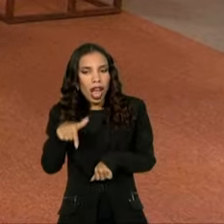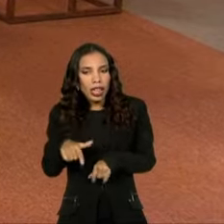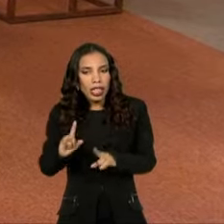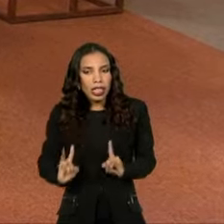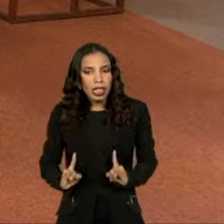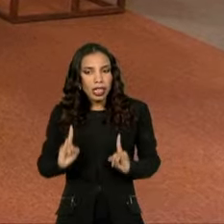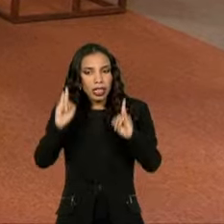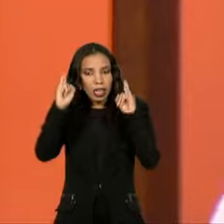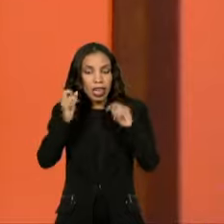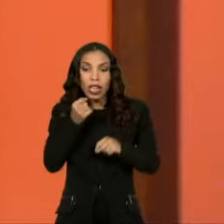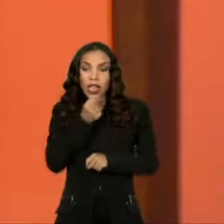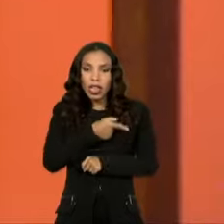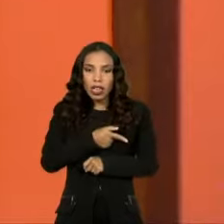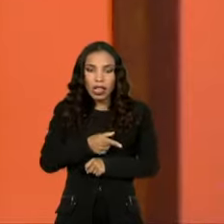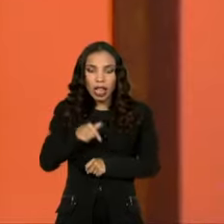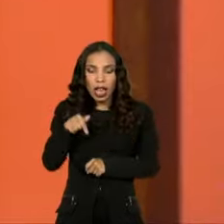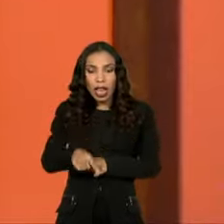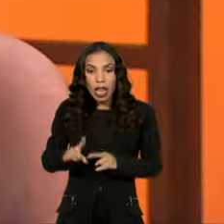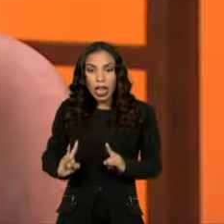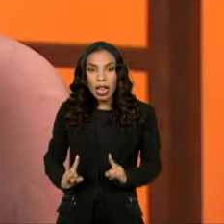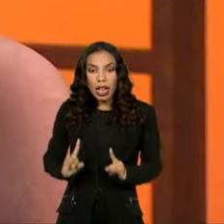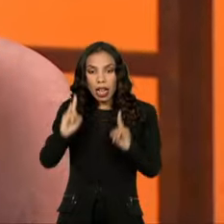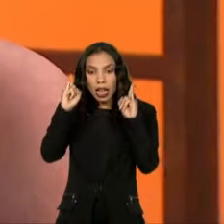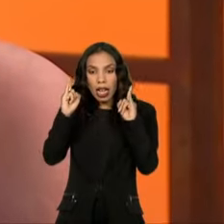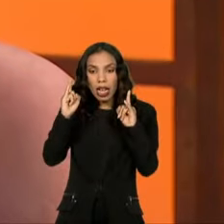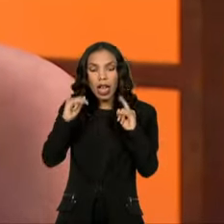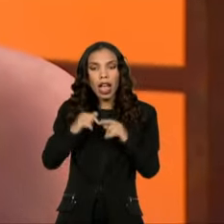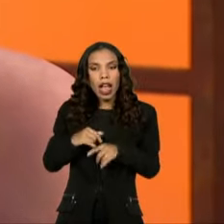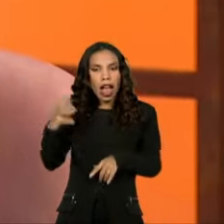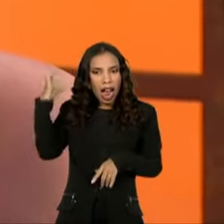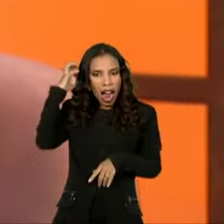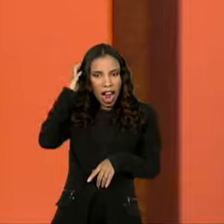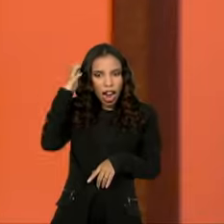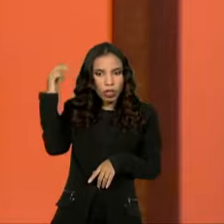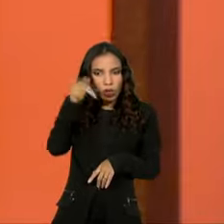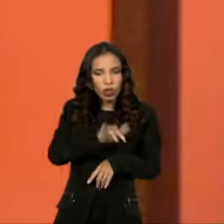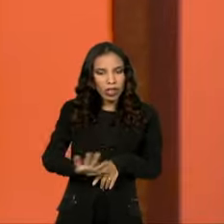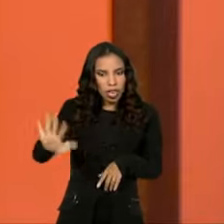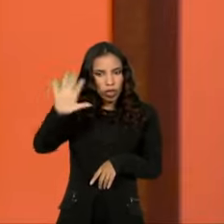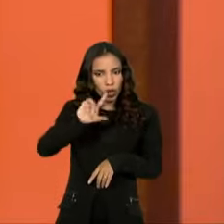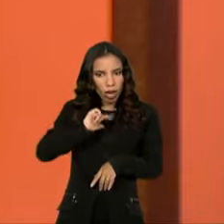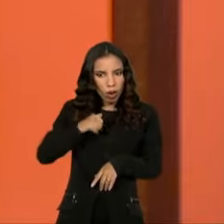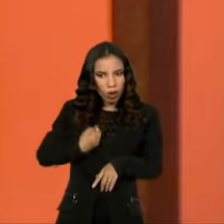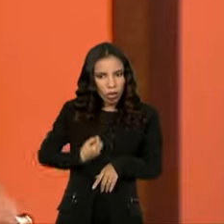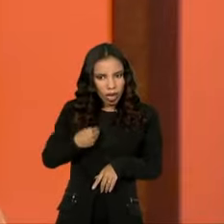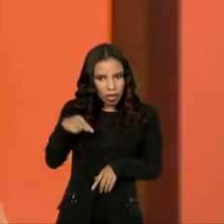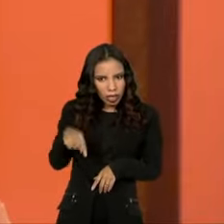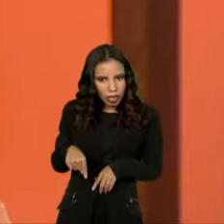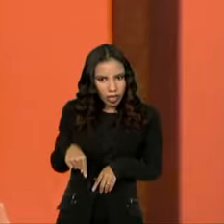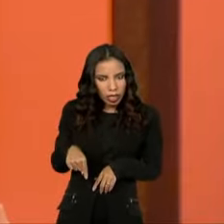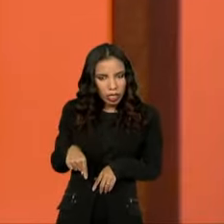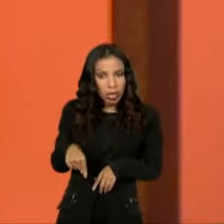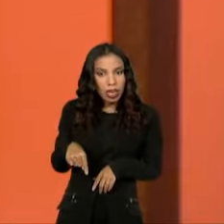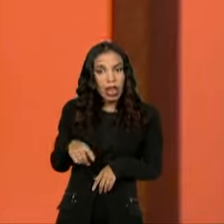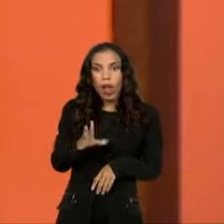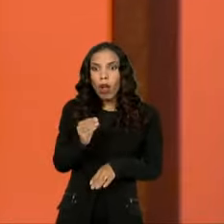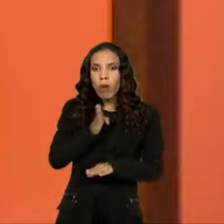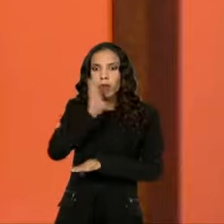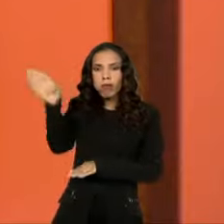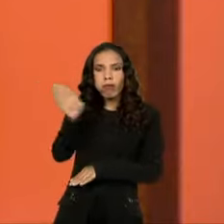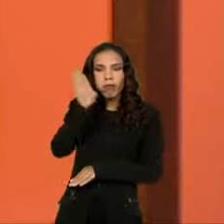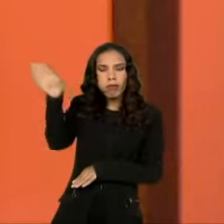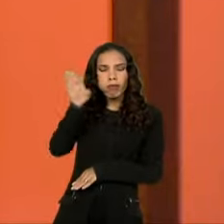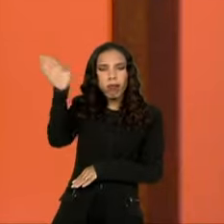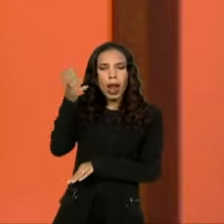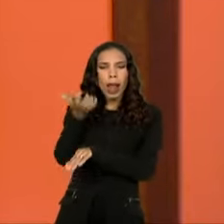Não, engraçado, não é nesse prédio, mas agora eu vi que a Rádio Nacional está aqui, né? Eu fui muitas vezes ao prédio da Rádio Nacional, da